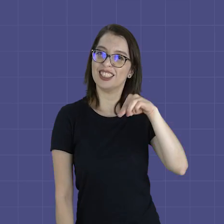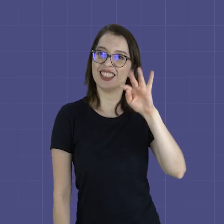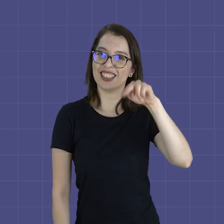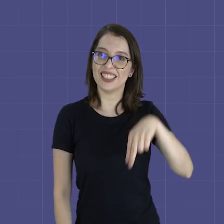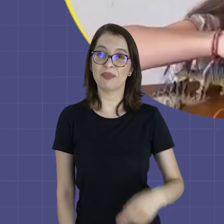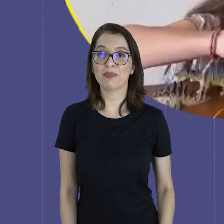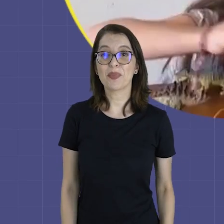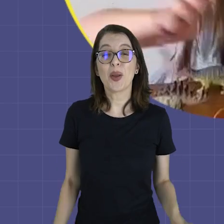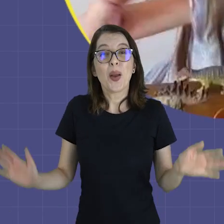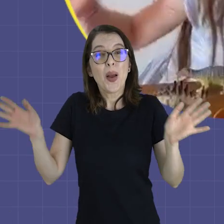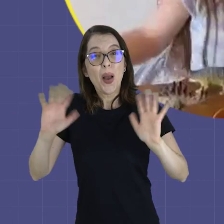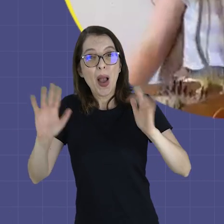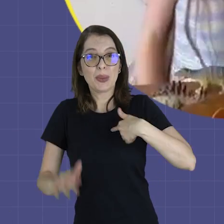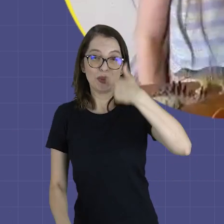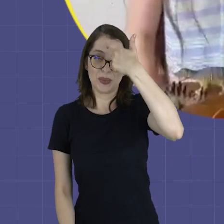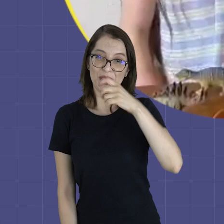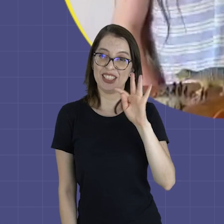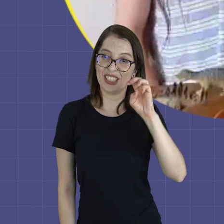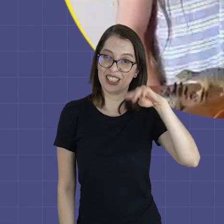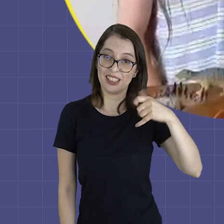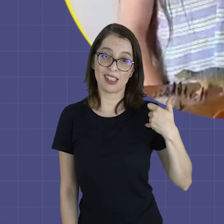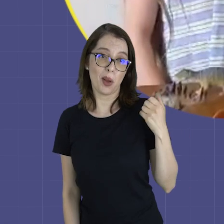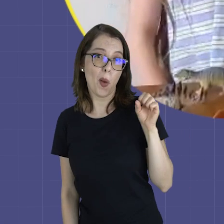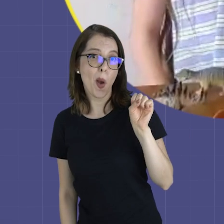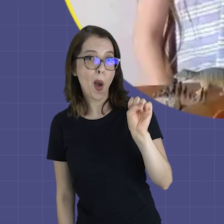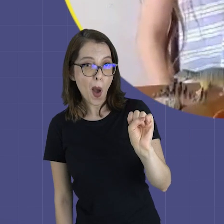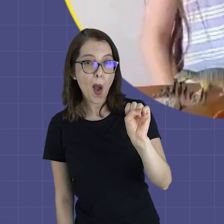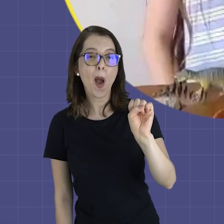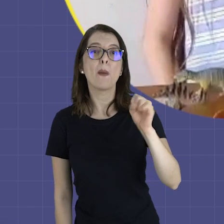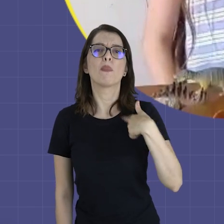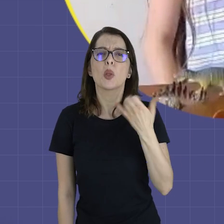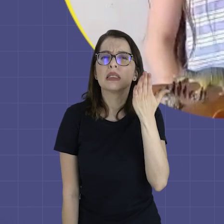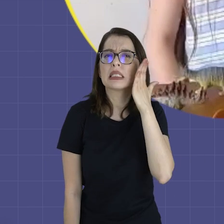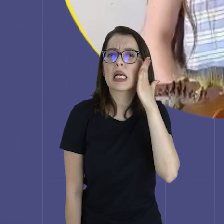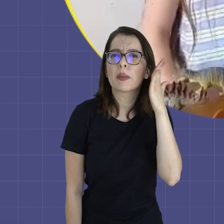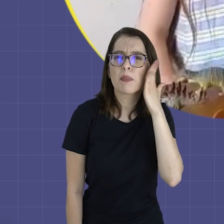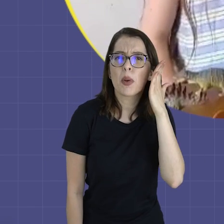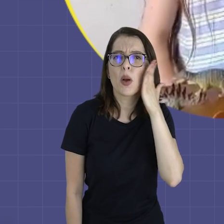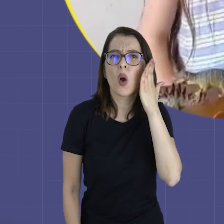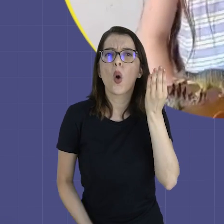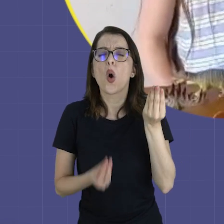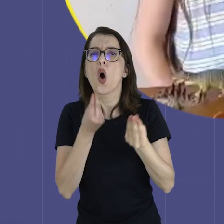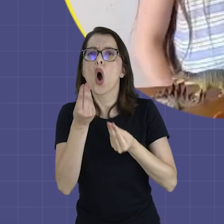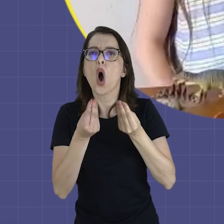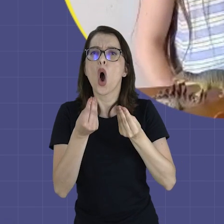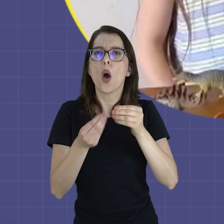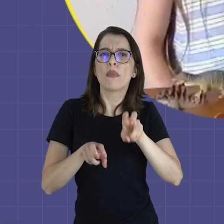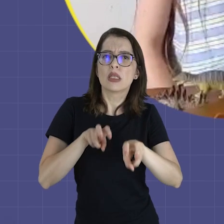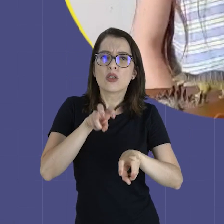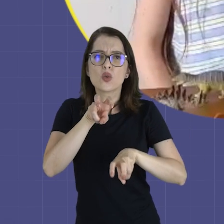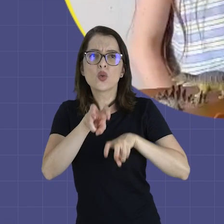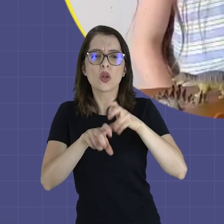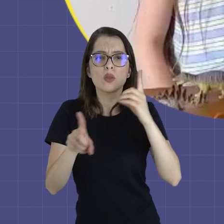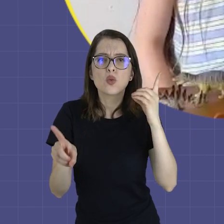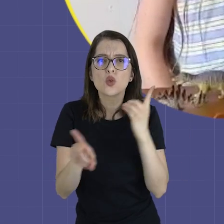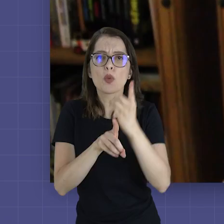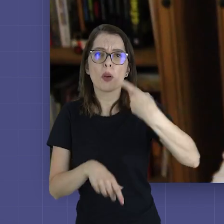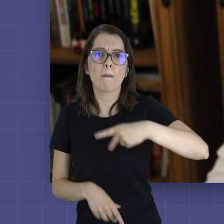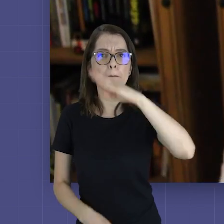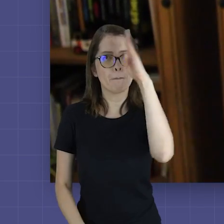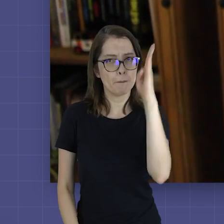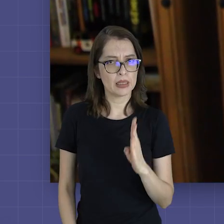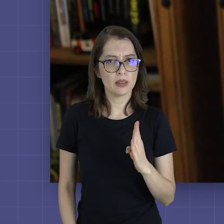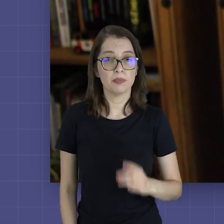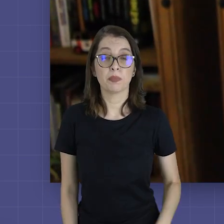Tintim! Oi, eu sou a Tintim, tenho 8 anos e queria saber: qual foi o primeiro dinossauro descoberto no Brasil?